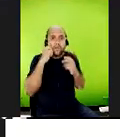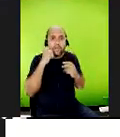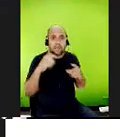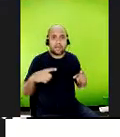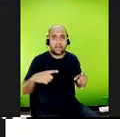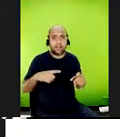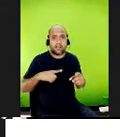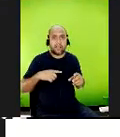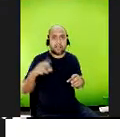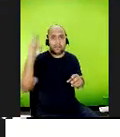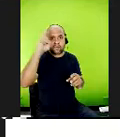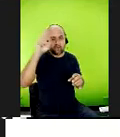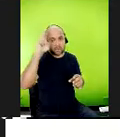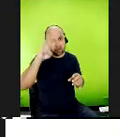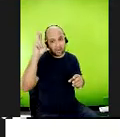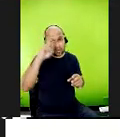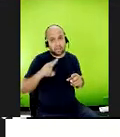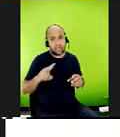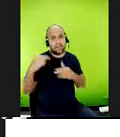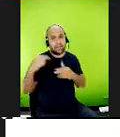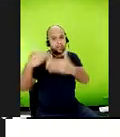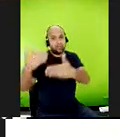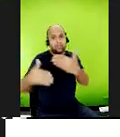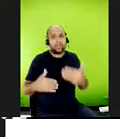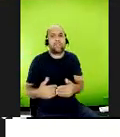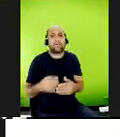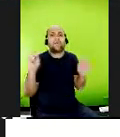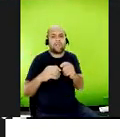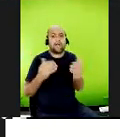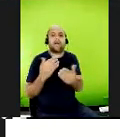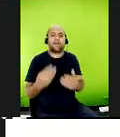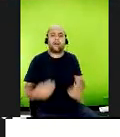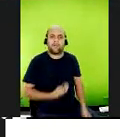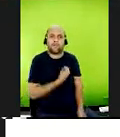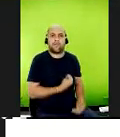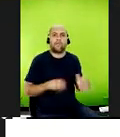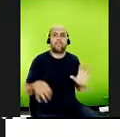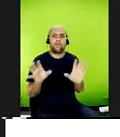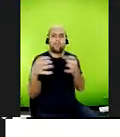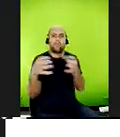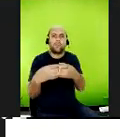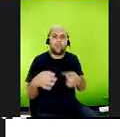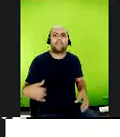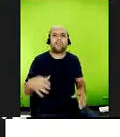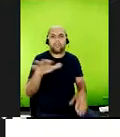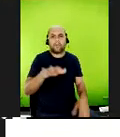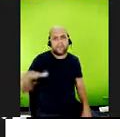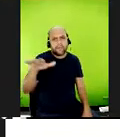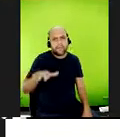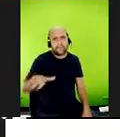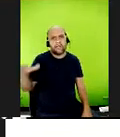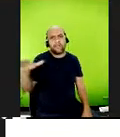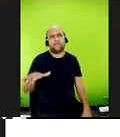que nos faz únicos e singulares nós podemos conviver é em comunidade ao longo da primeira infância da da